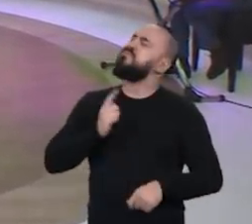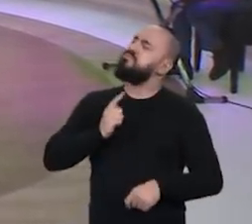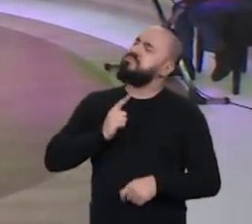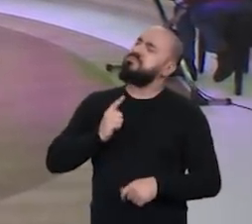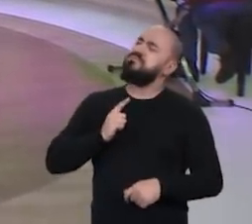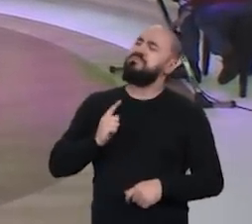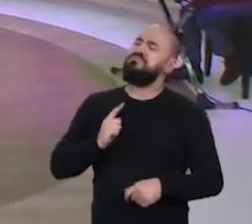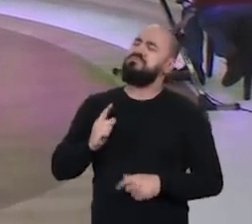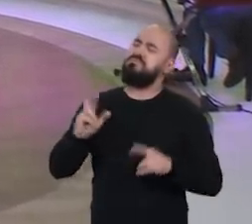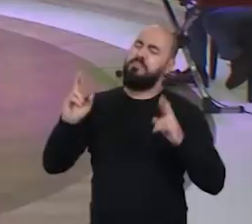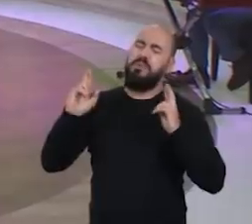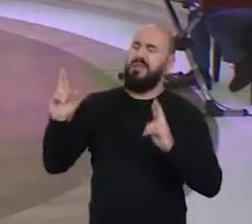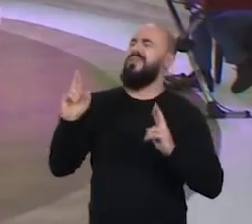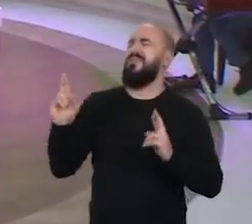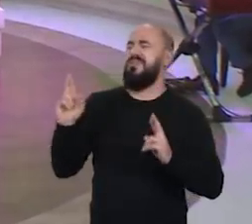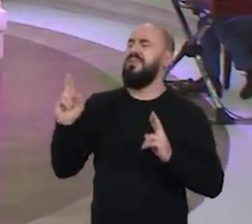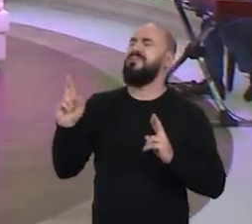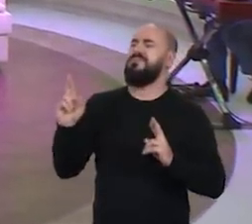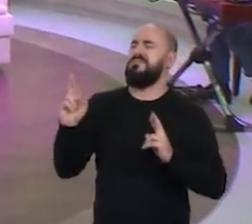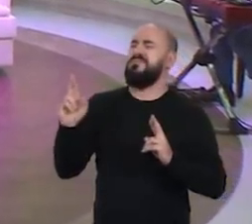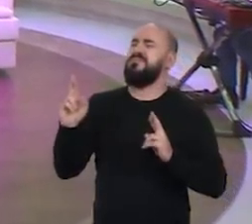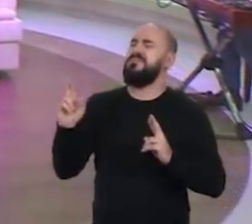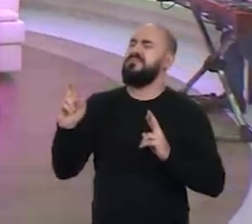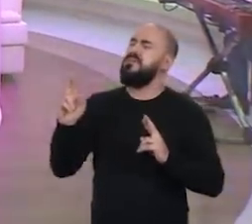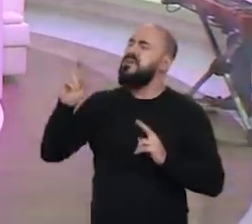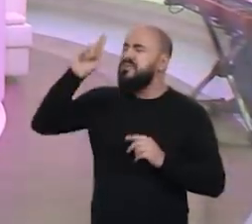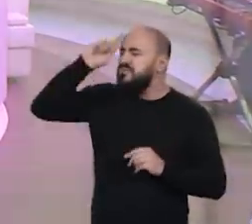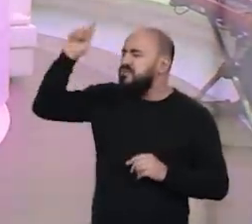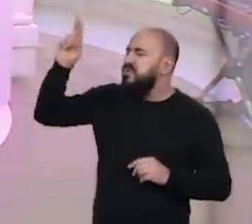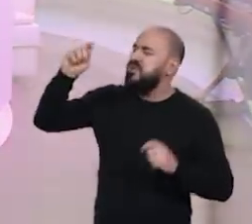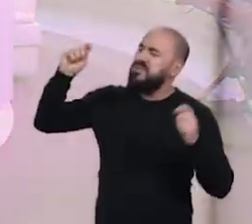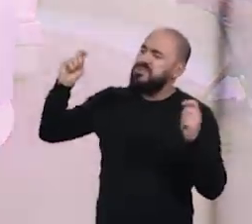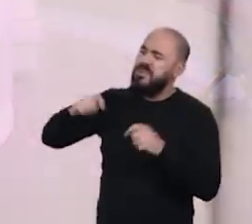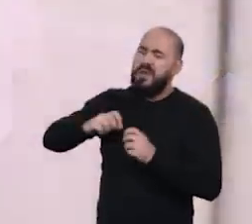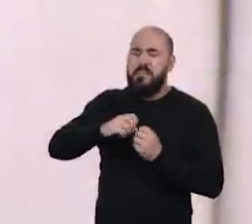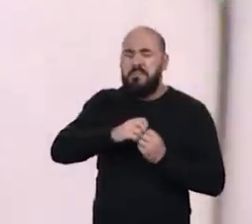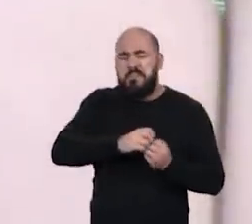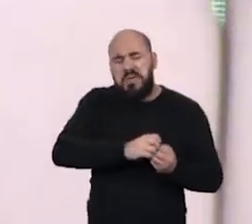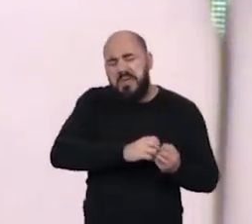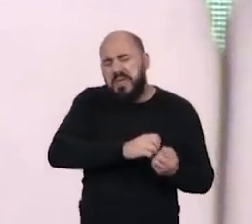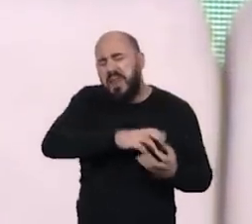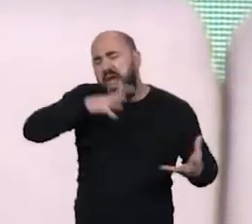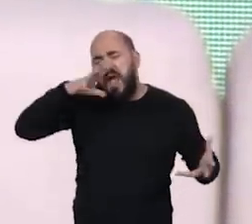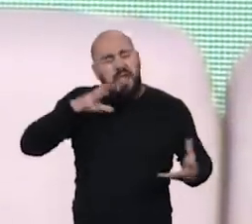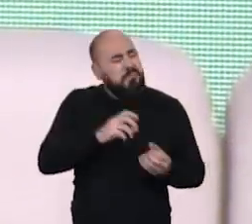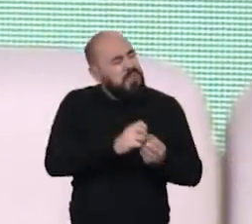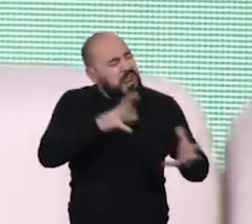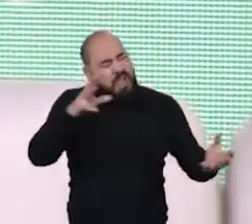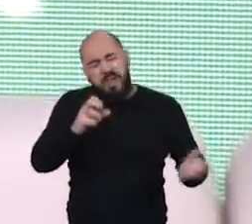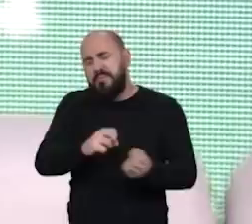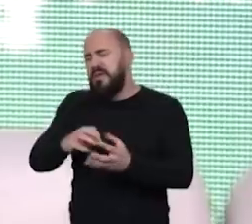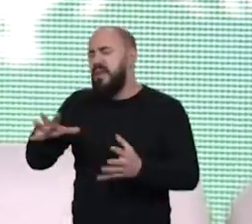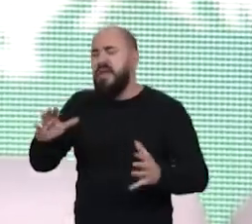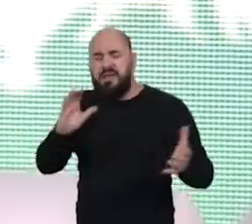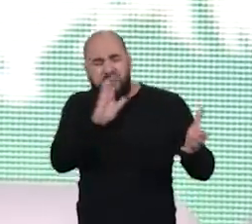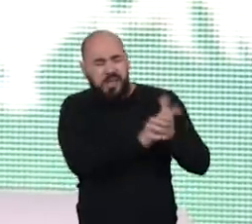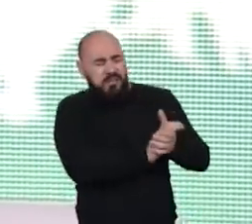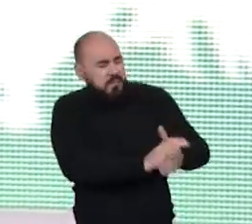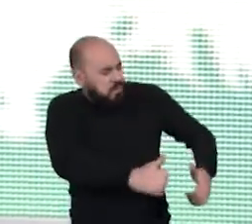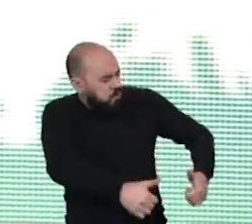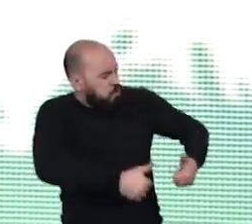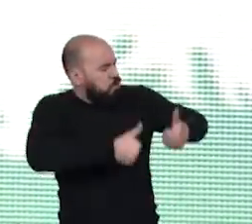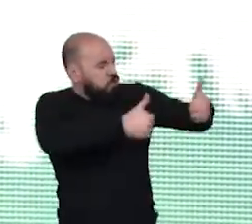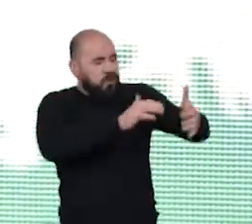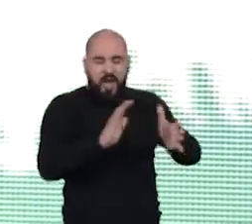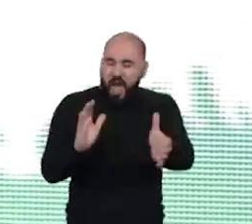nós esperança. É o Senhor quem pode realizar todos os milagres necessários. Quantas casas